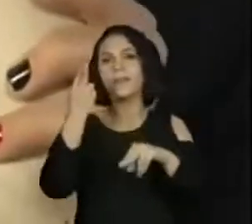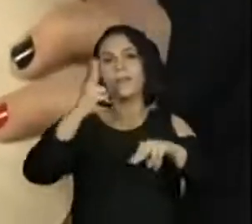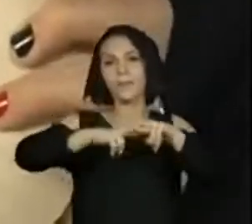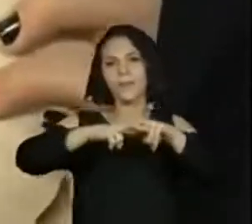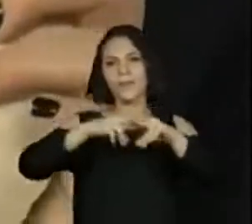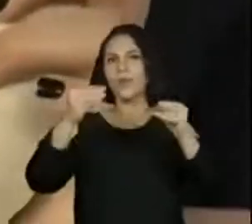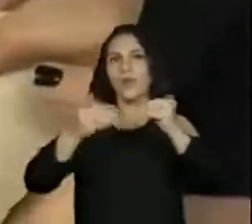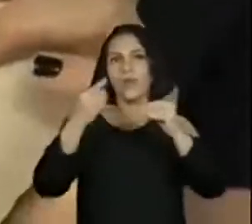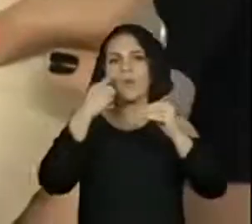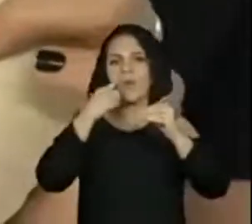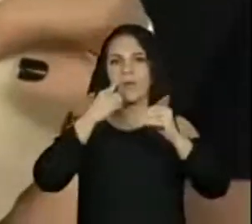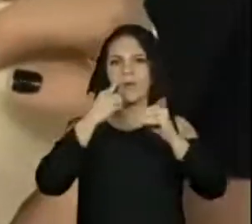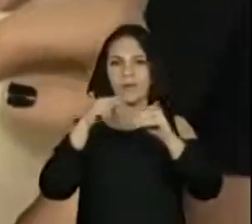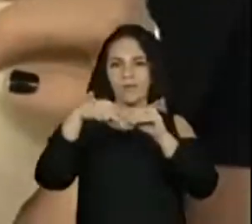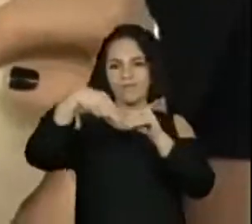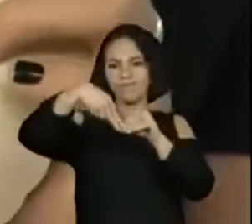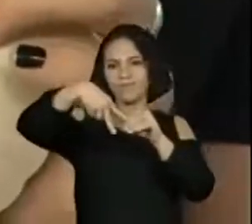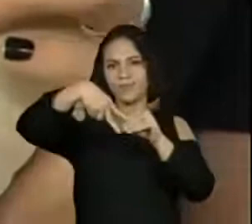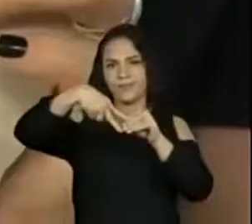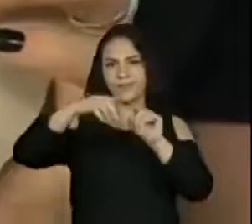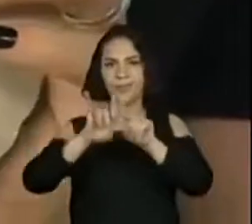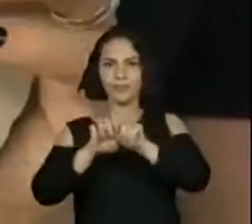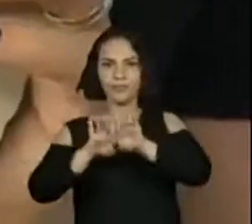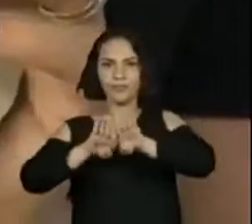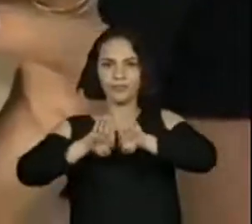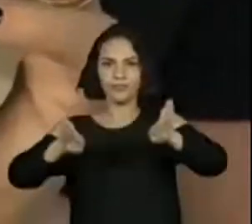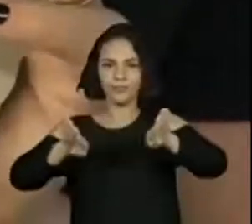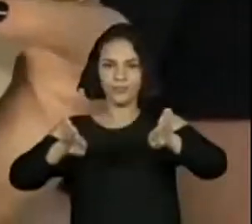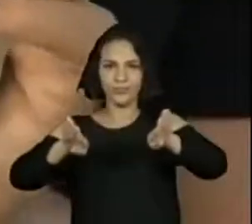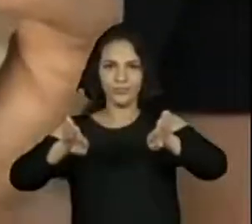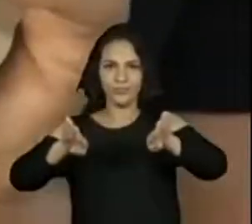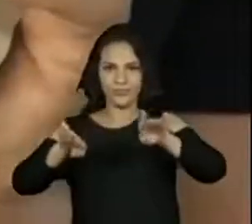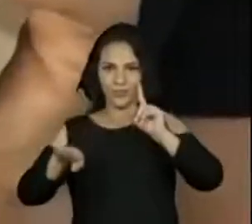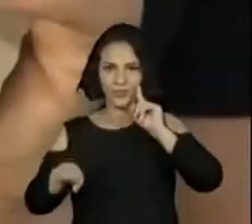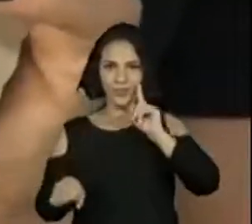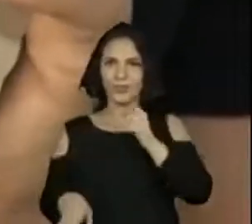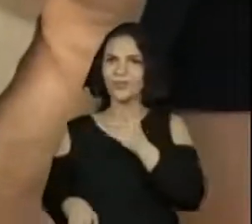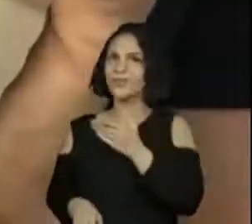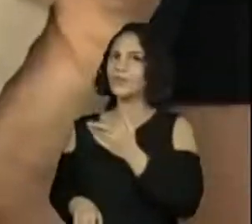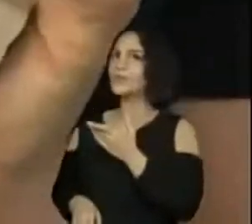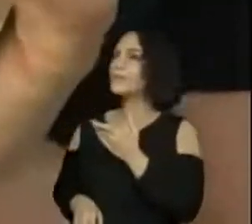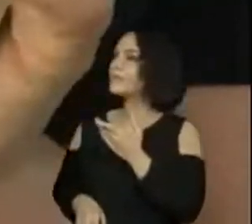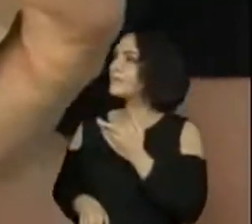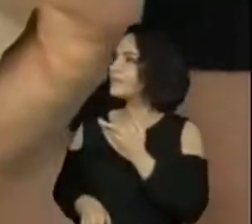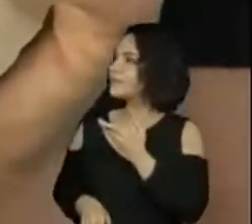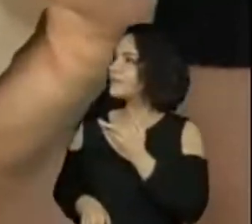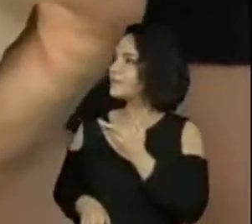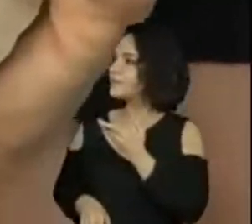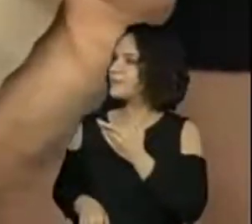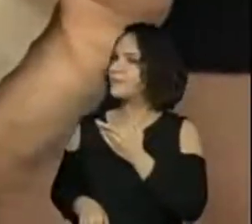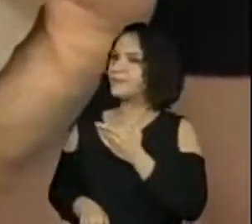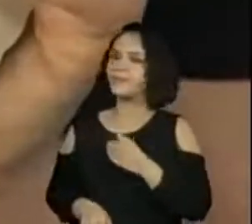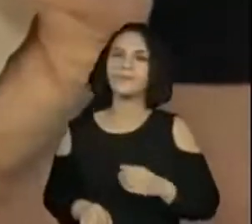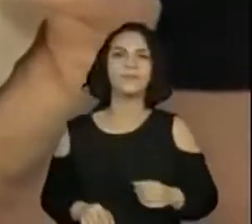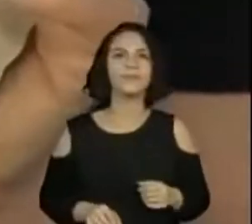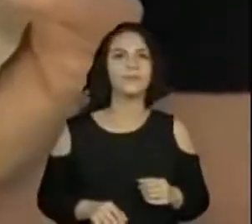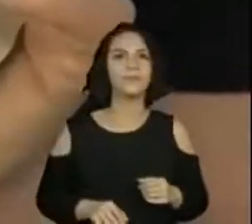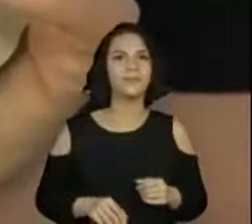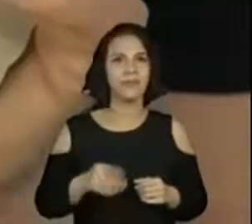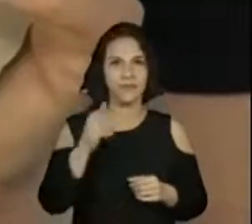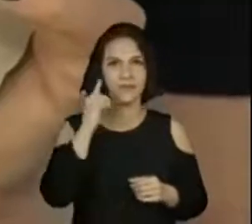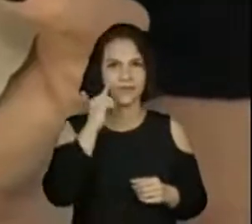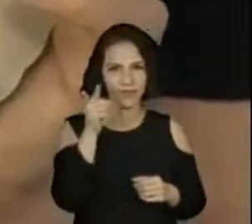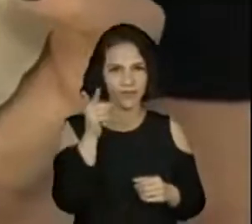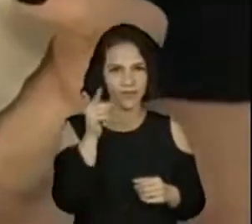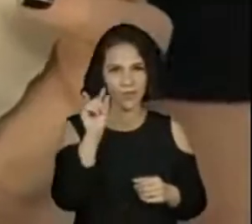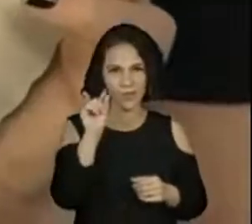Vou abrir as perninhas aqui do colchete, ó. Encostar aqui. Tá vendo que ela fica